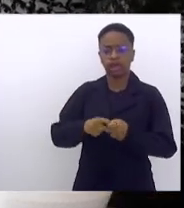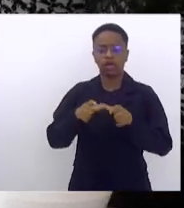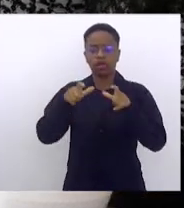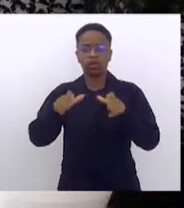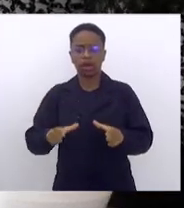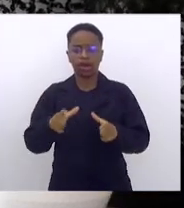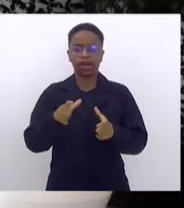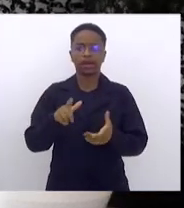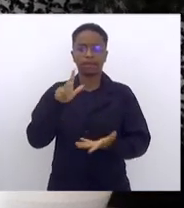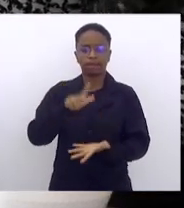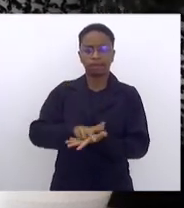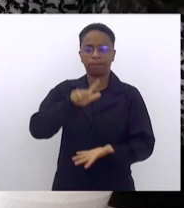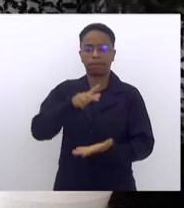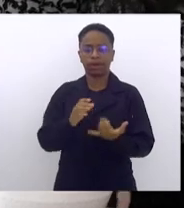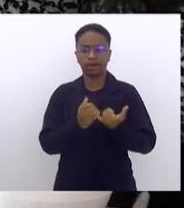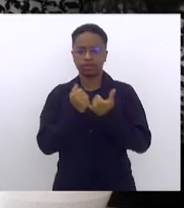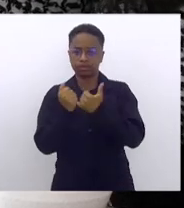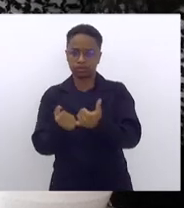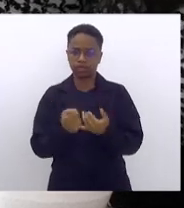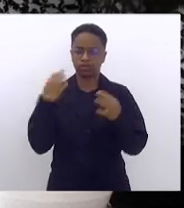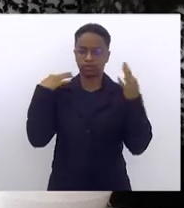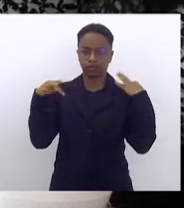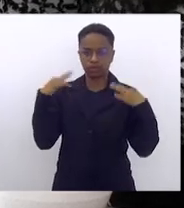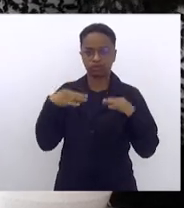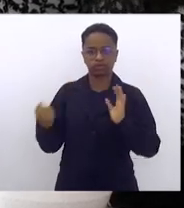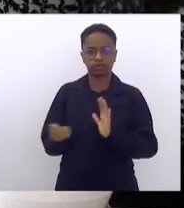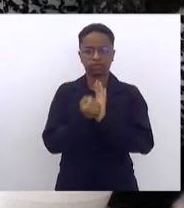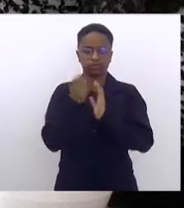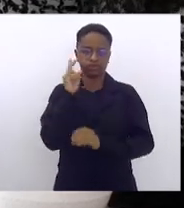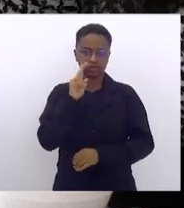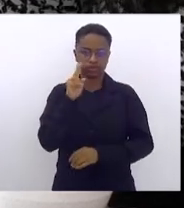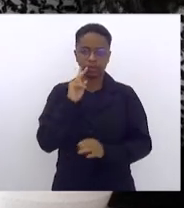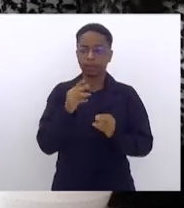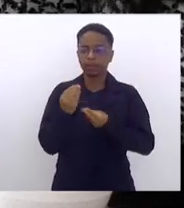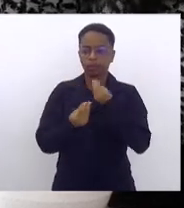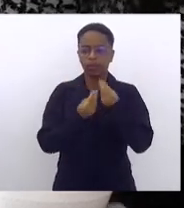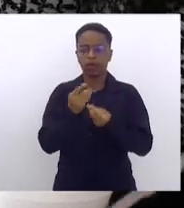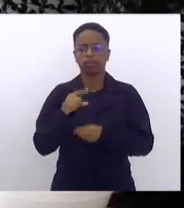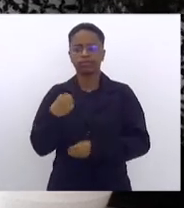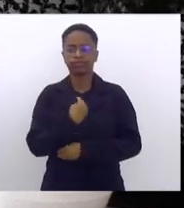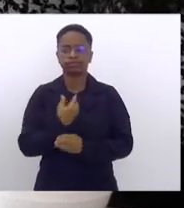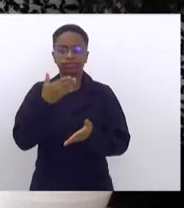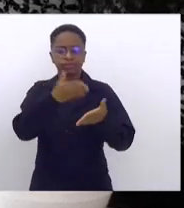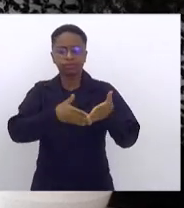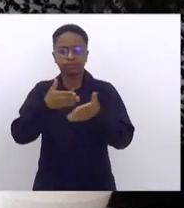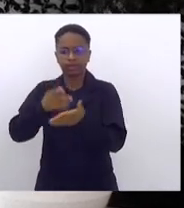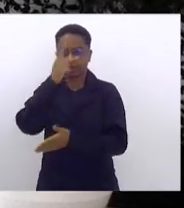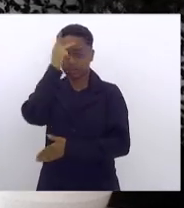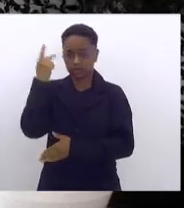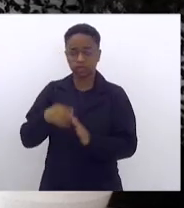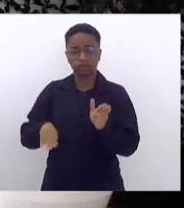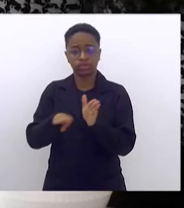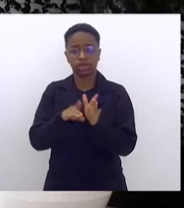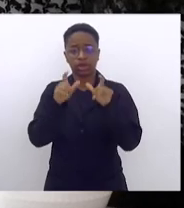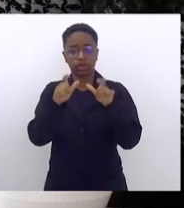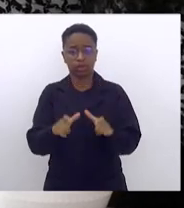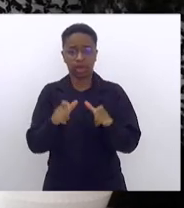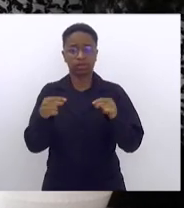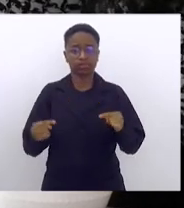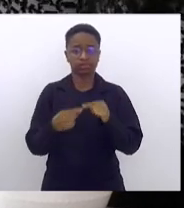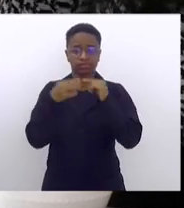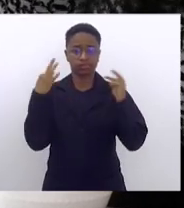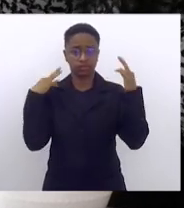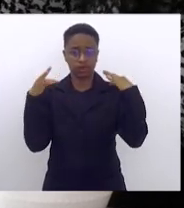patrimônio histórico, a um patrimônio turístico. Como impedir as pessoas de irem e virem daquilo que é turístico